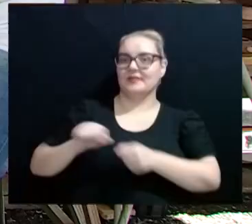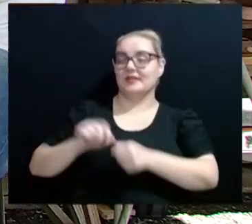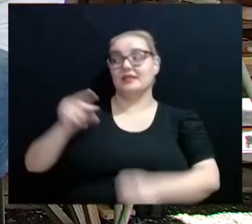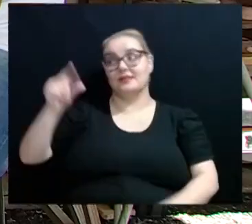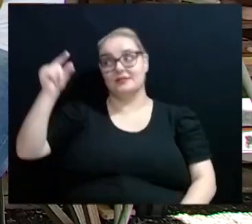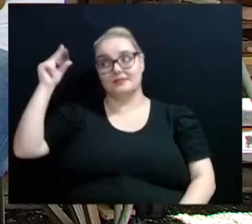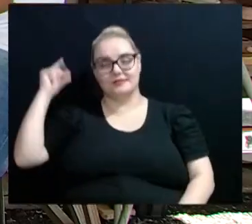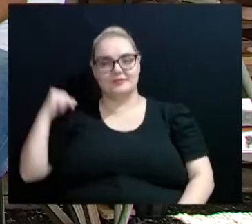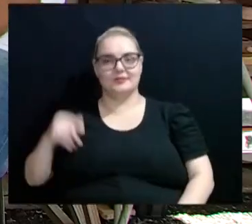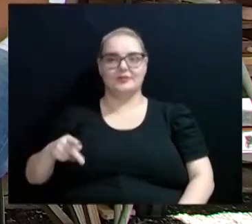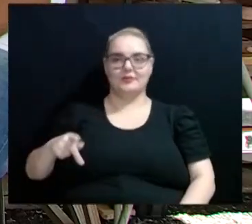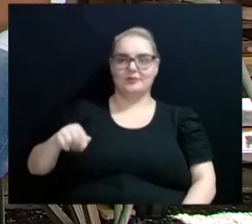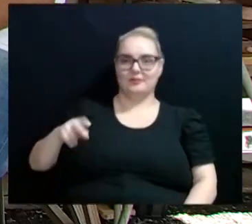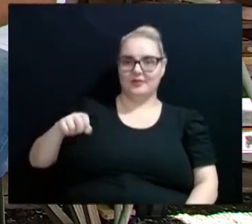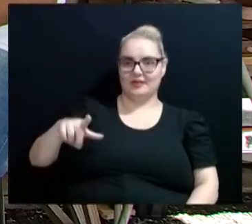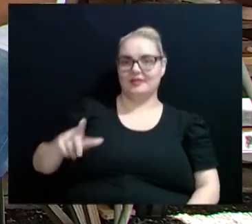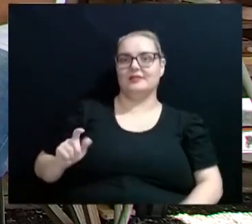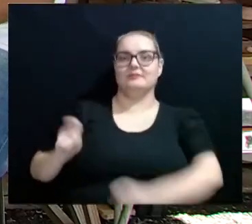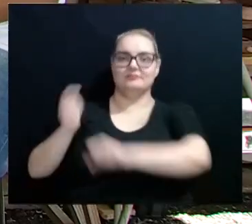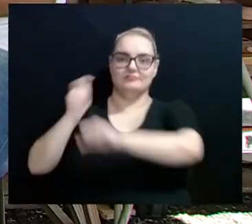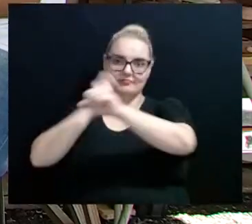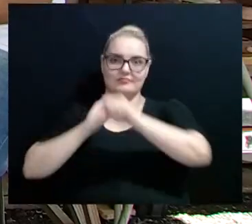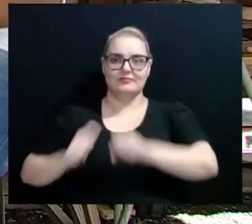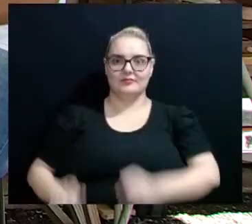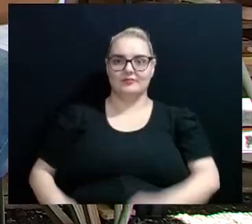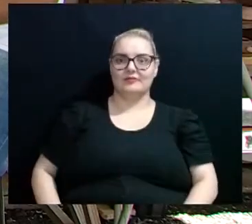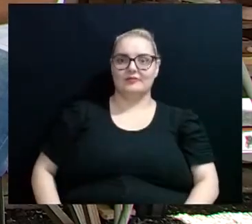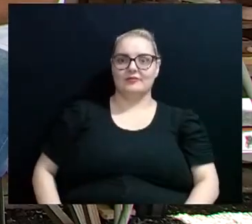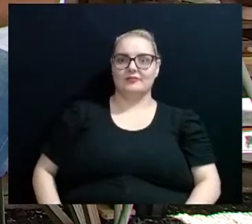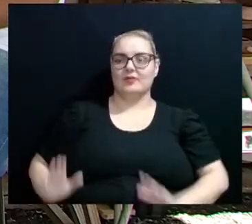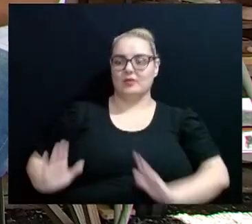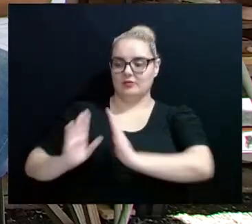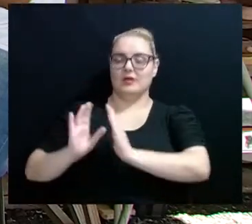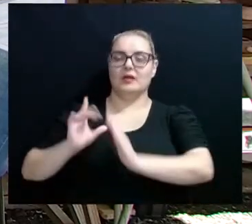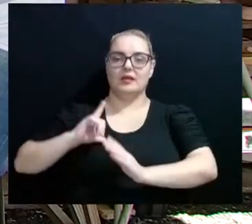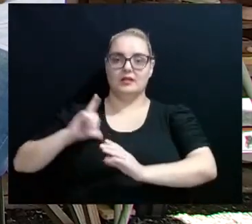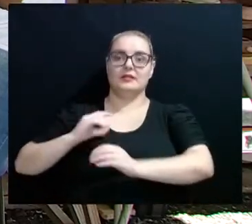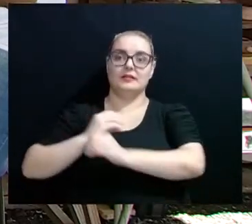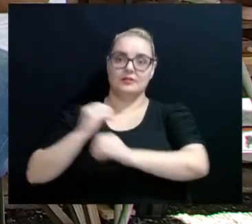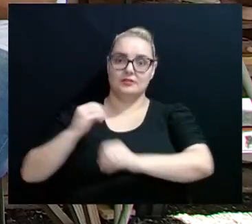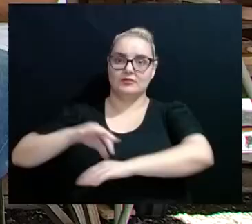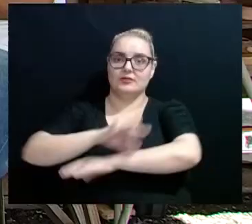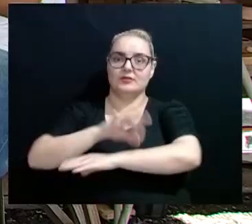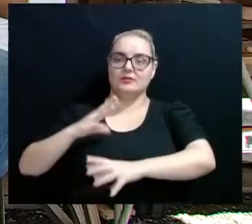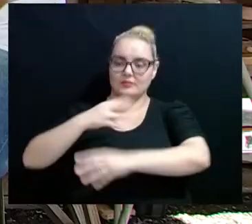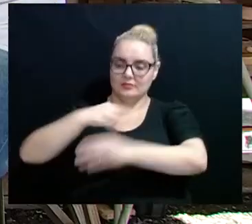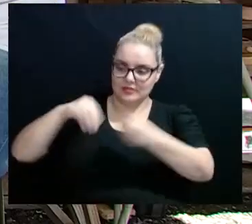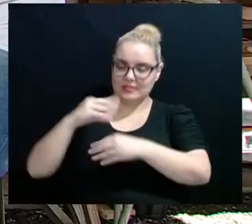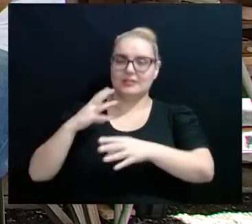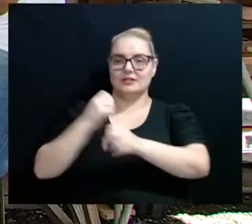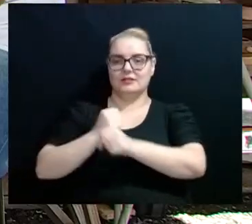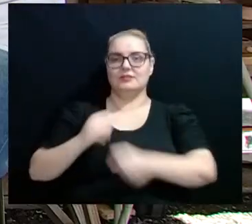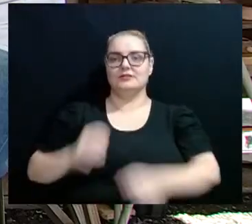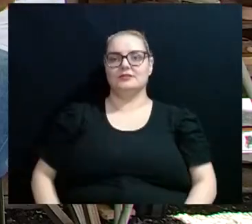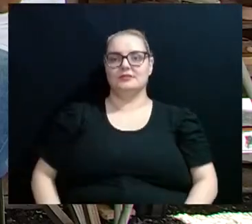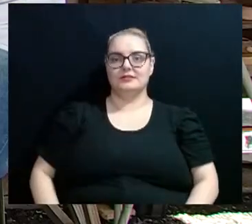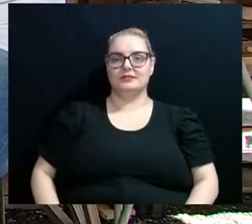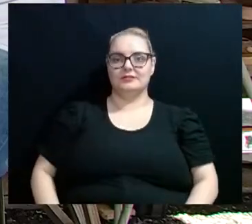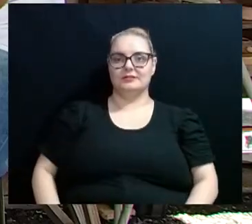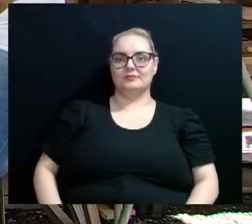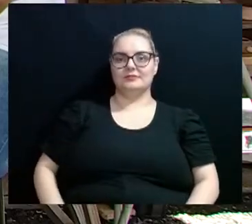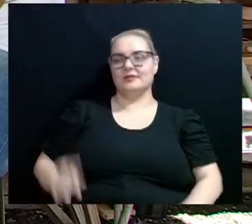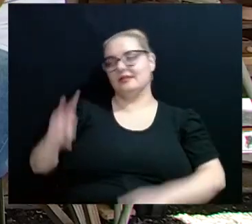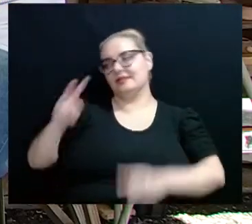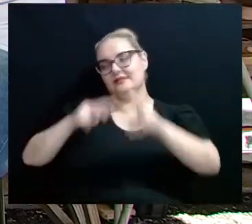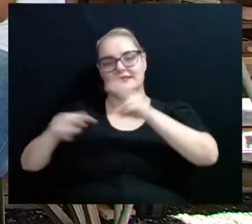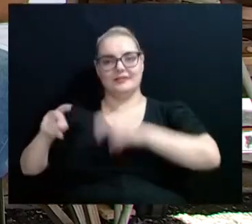fachada dela, Sim, que também foi uma coisa que eu queria fazer já há muito tempo, que é o painel esculpido, e ali ele é cobogó e tudo mais, tem a